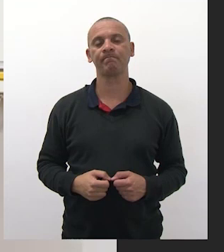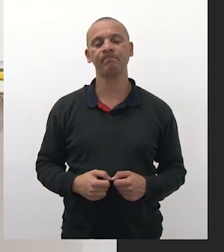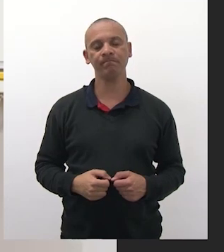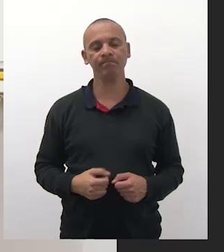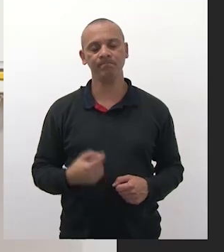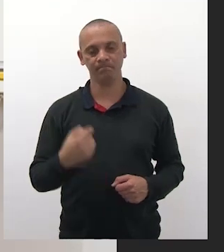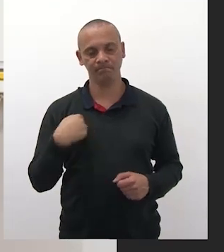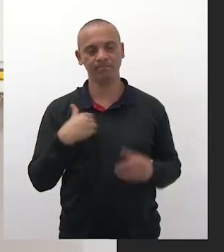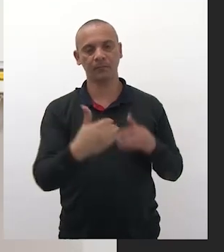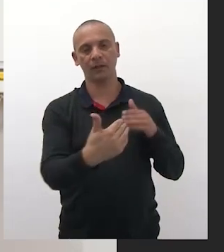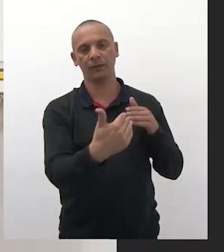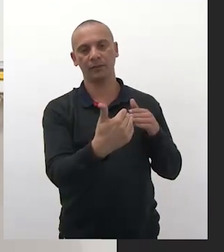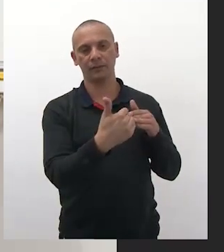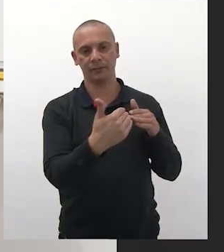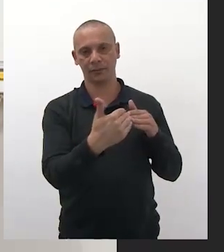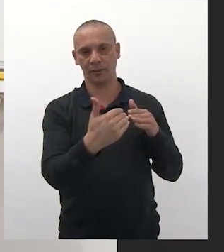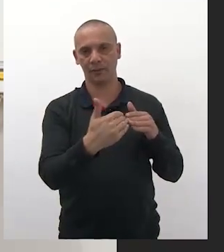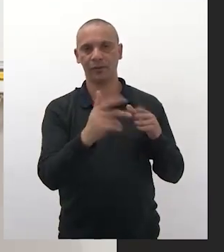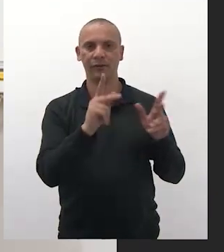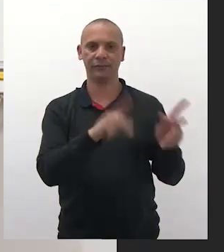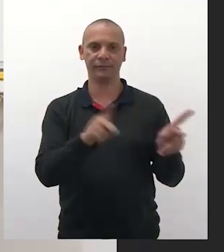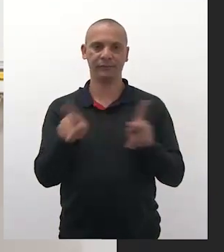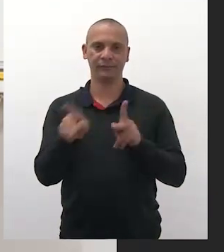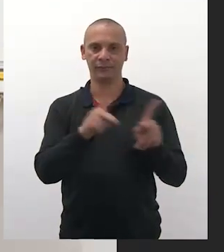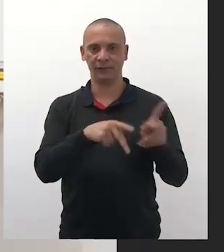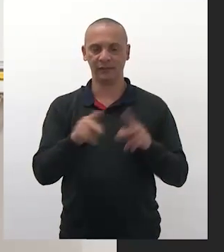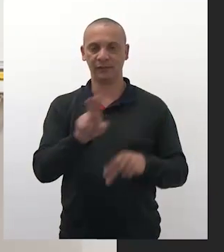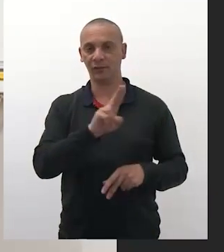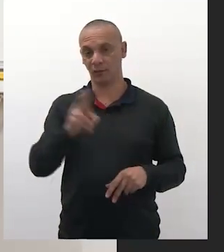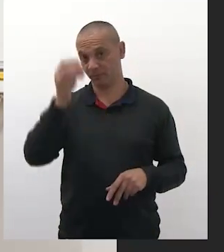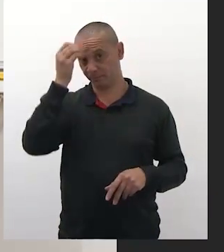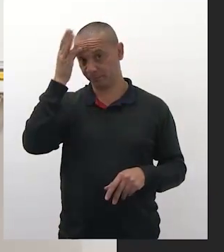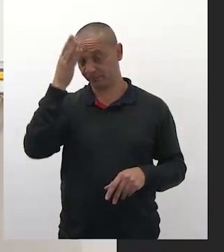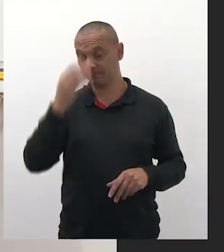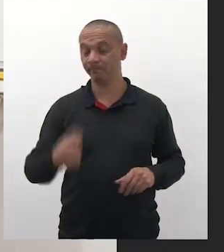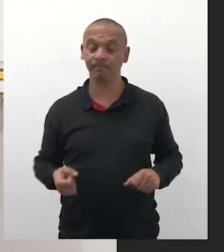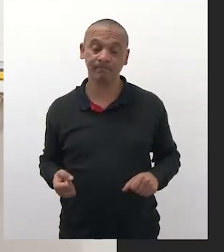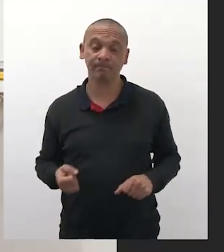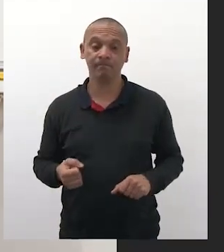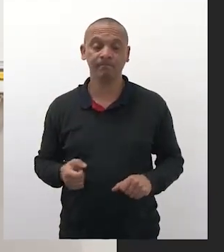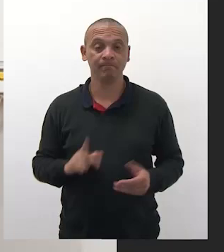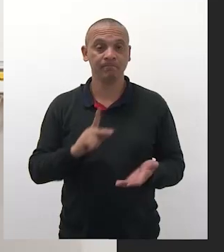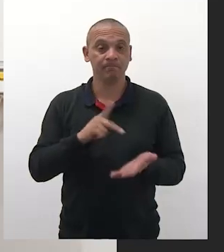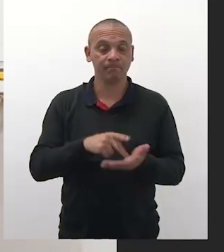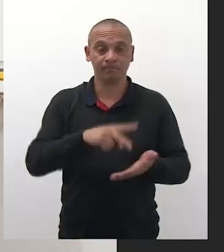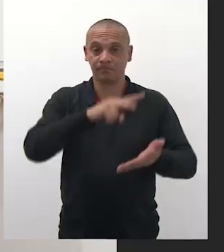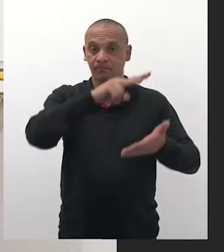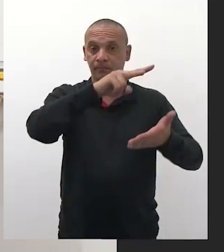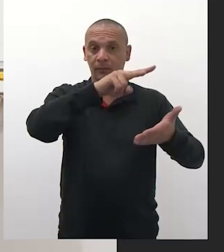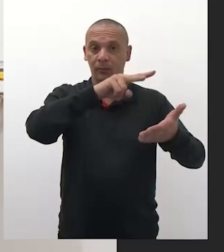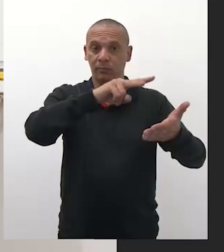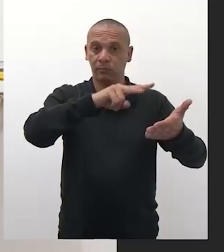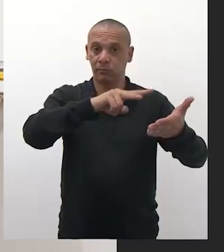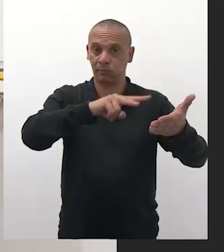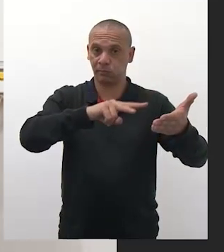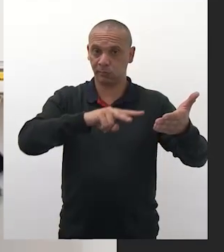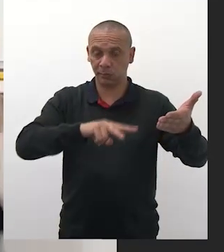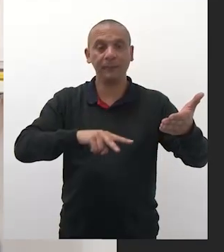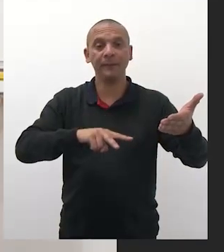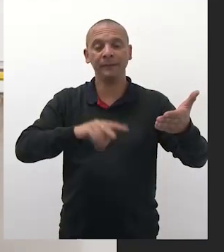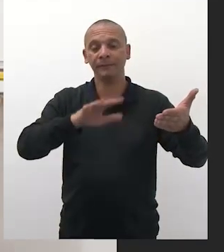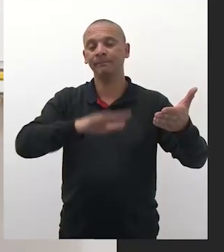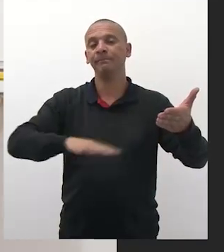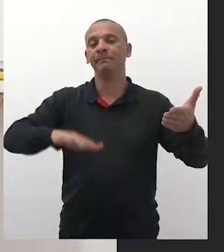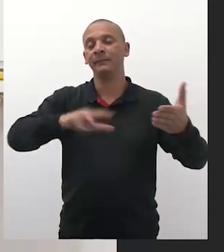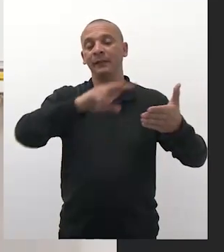Eu concordo com a professora, que eu não me recordo o nome agora. Realmente, a leitura é ler o espaço,